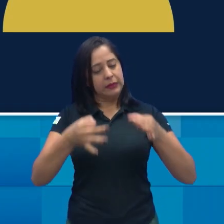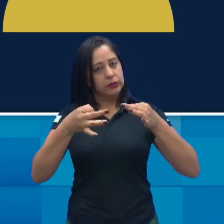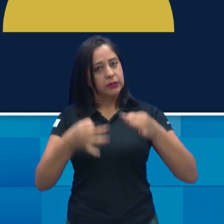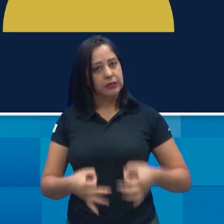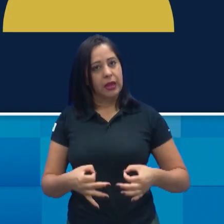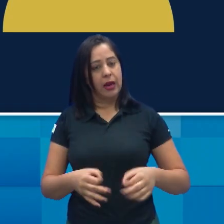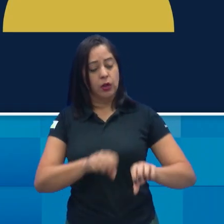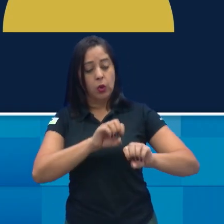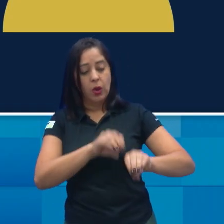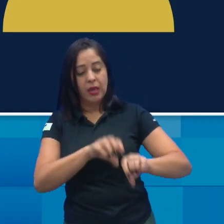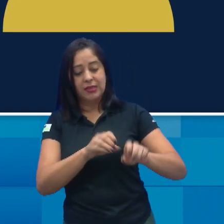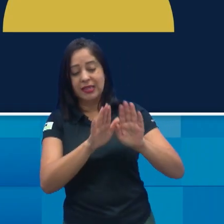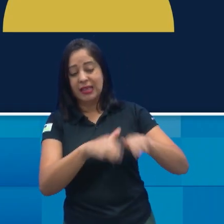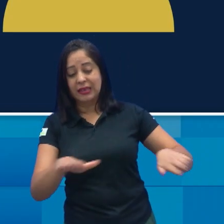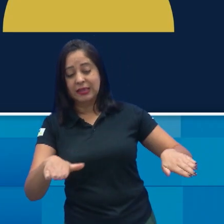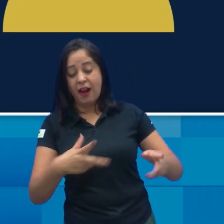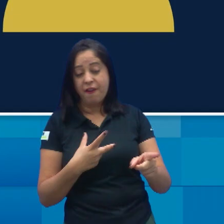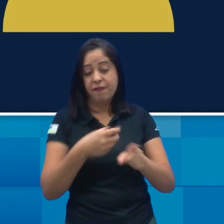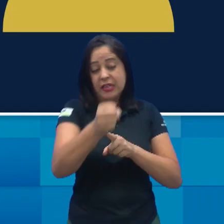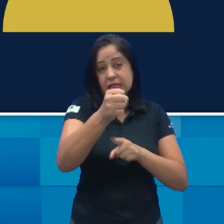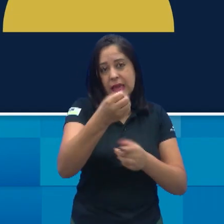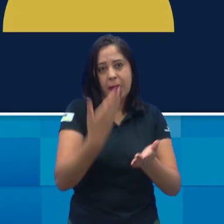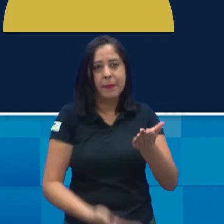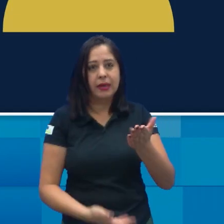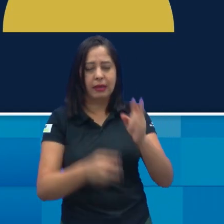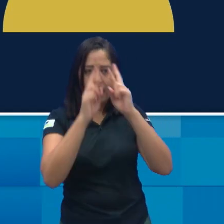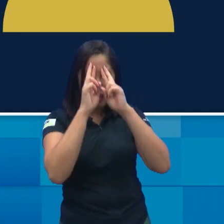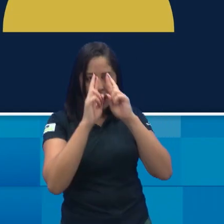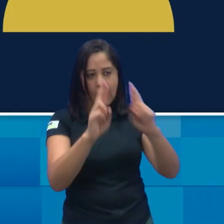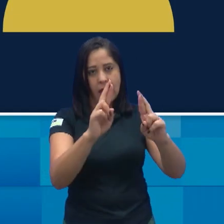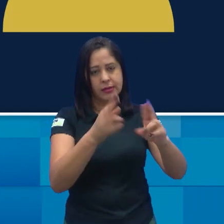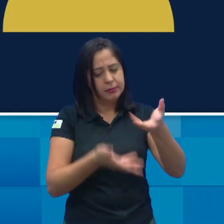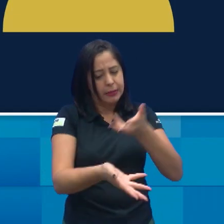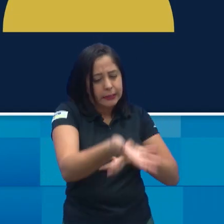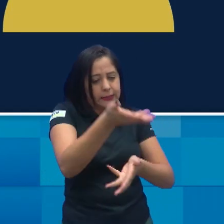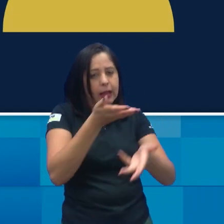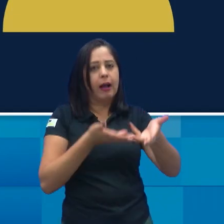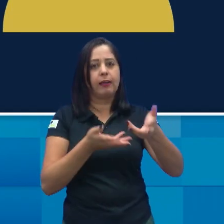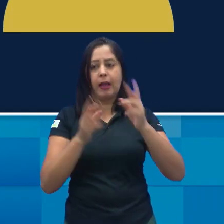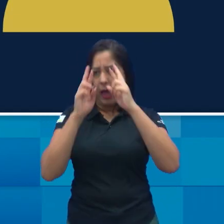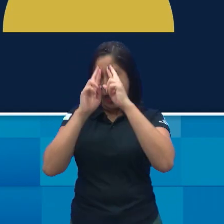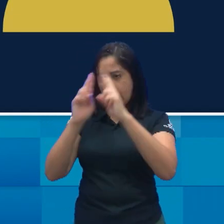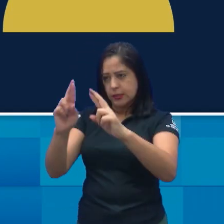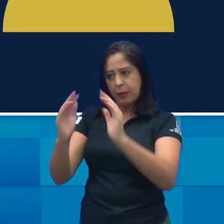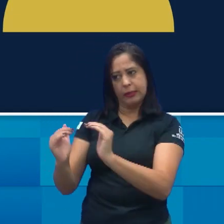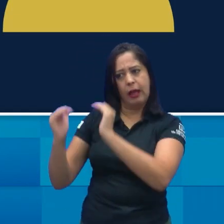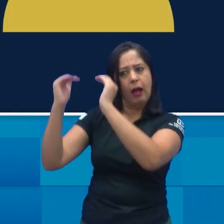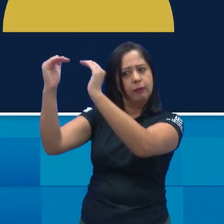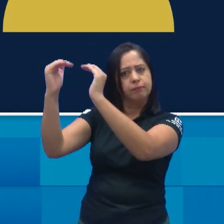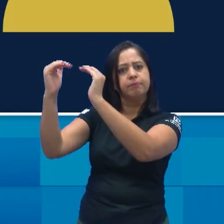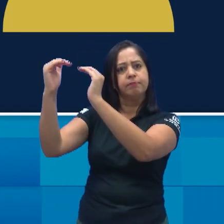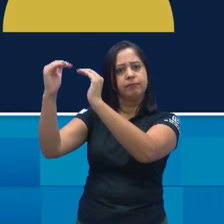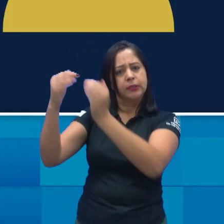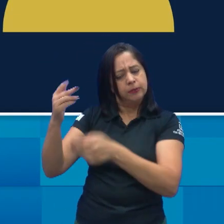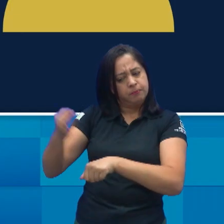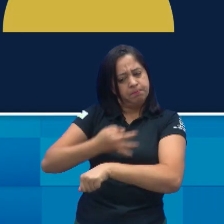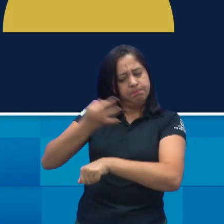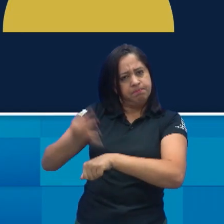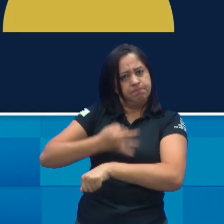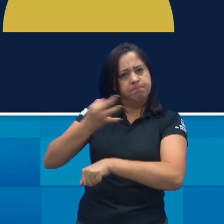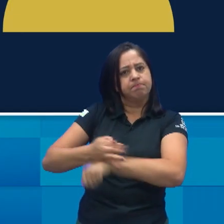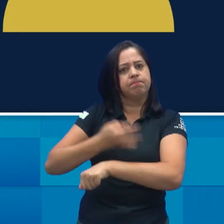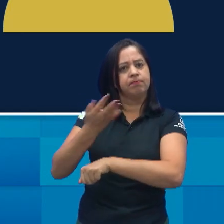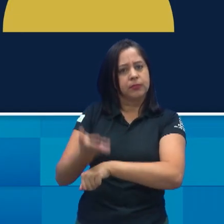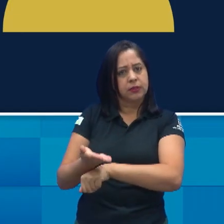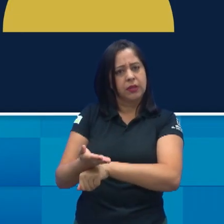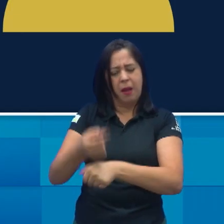a ganhar e a perder, a respeitar a hierarquia, a ter resiliência, uma